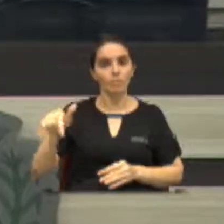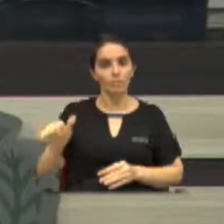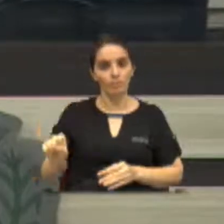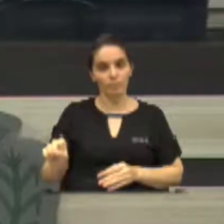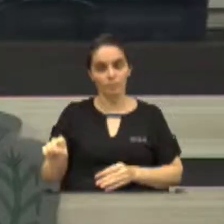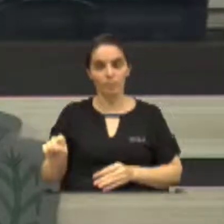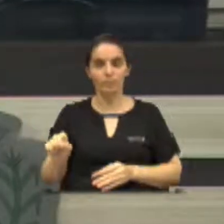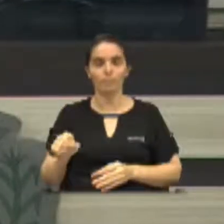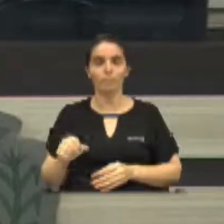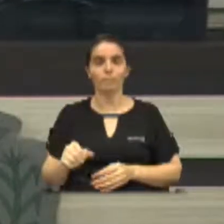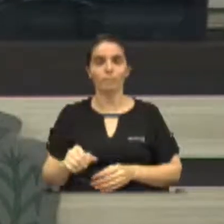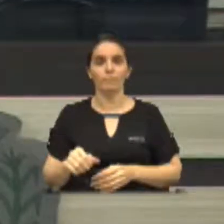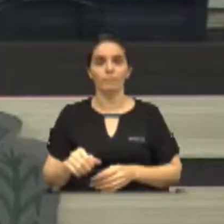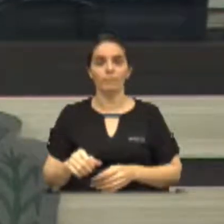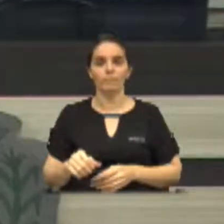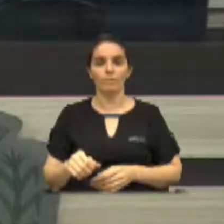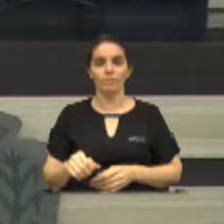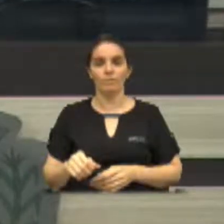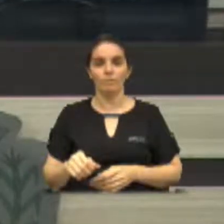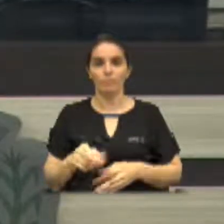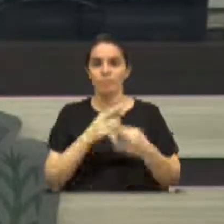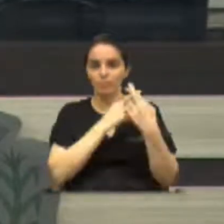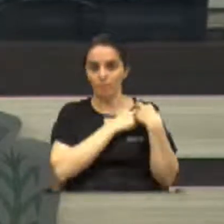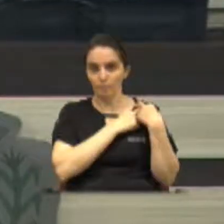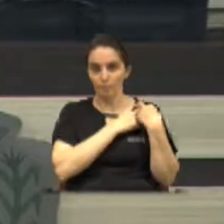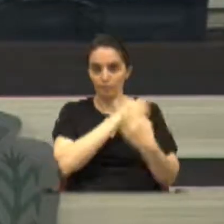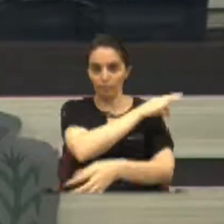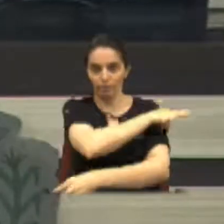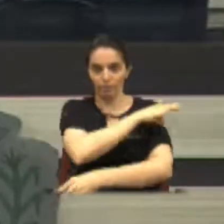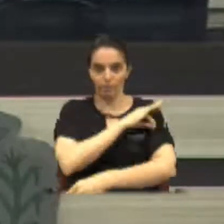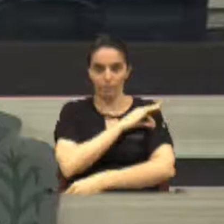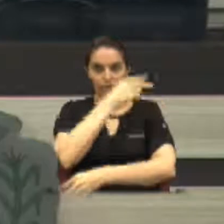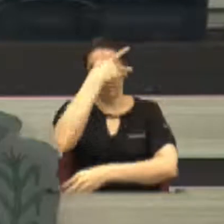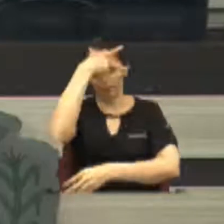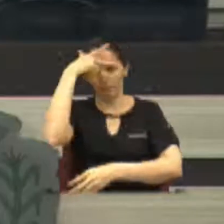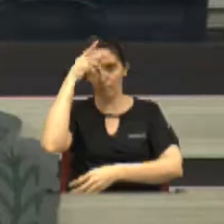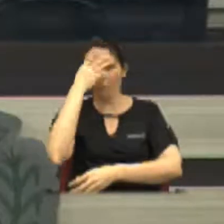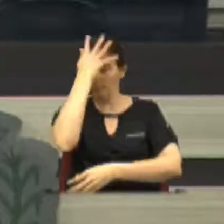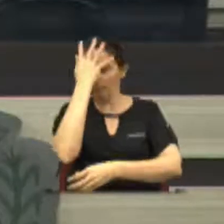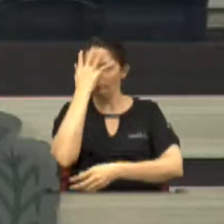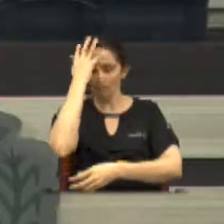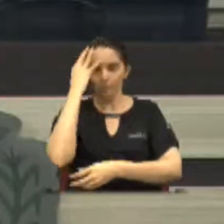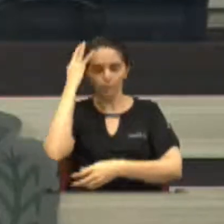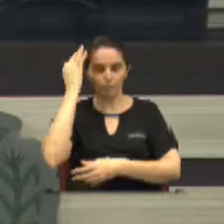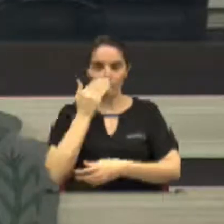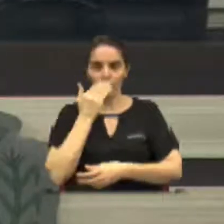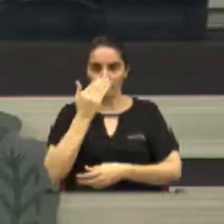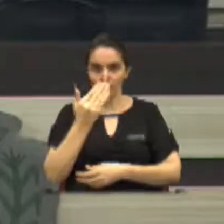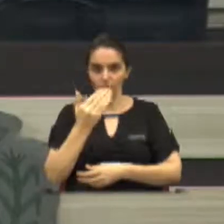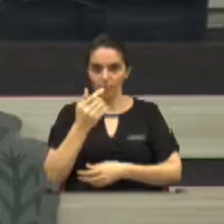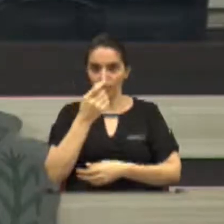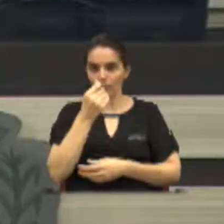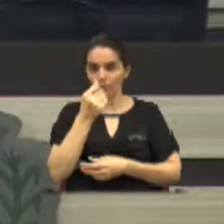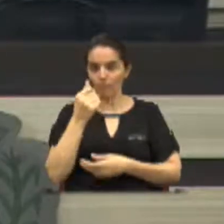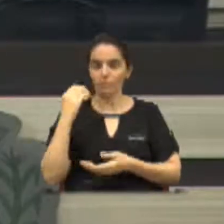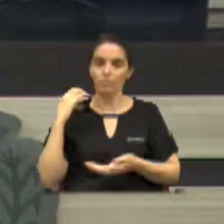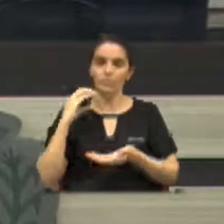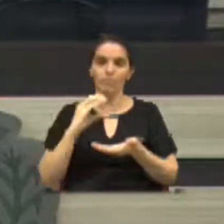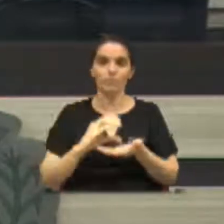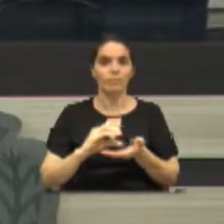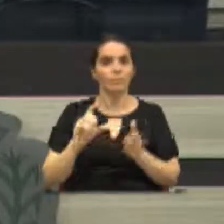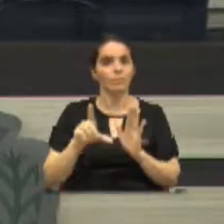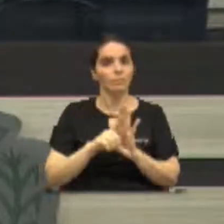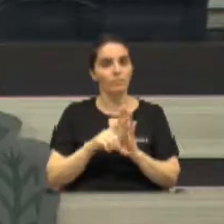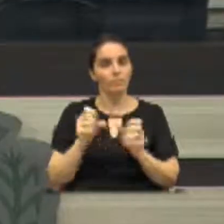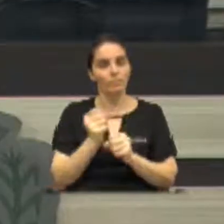53/2018, de autoria do prefeito municipal, senhor Mário Celso Botion, que solicita abertura de dotação orçamentária na Lei Orçamentária